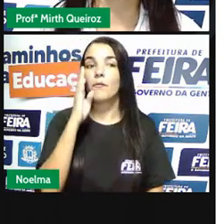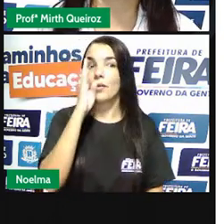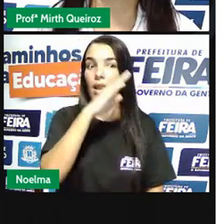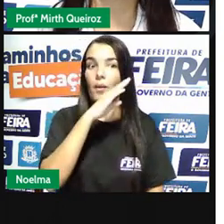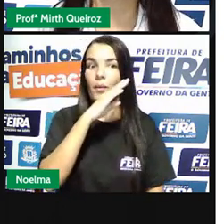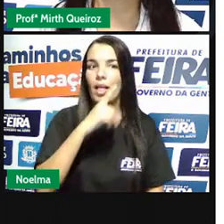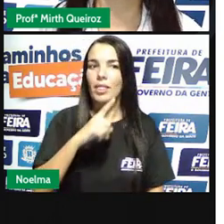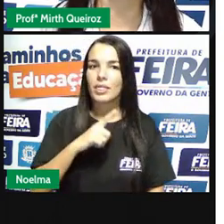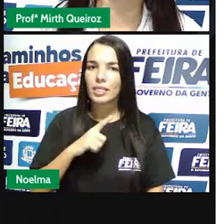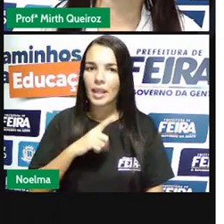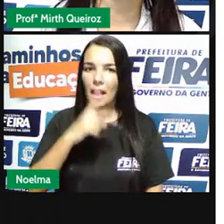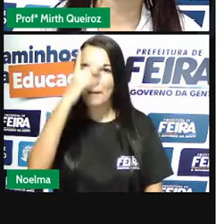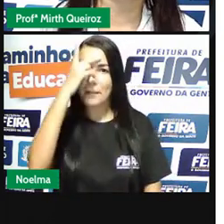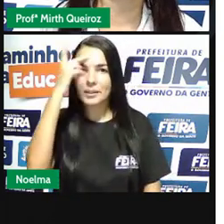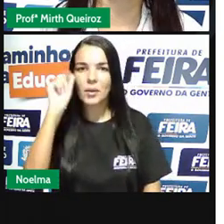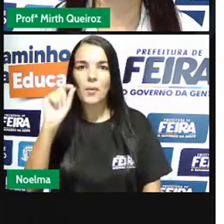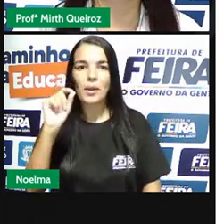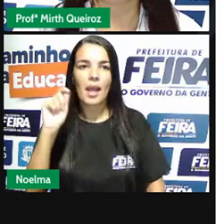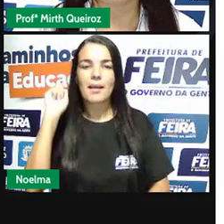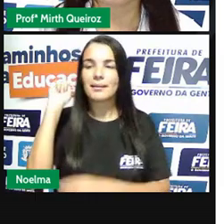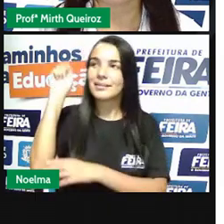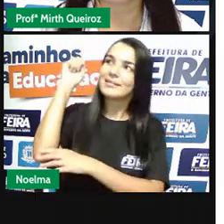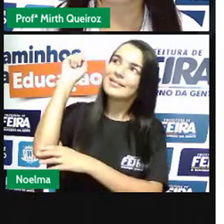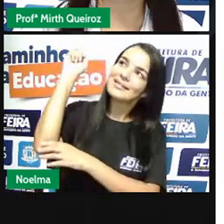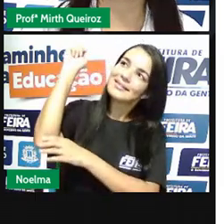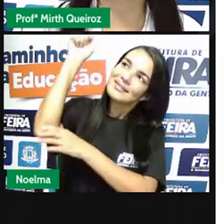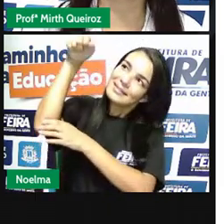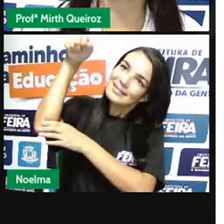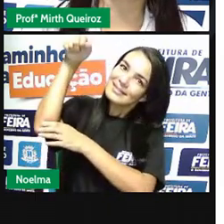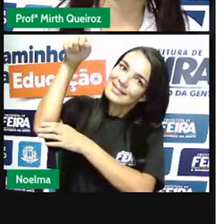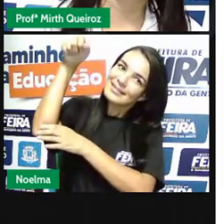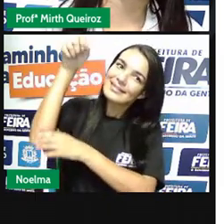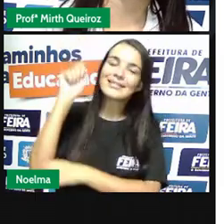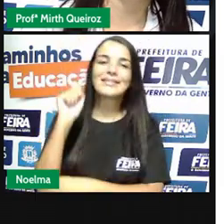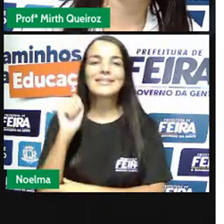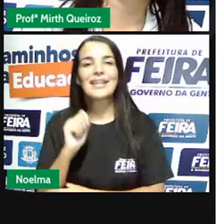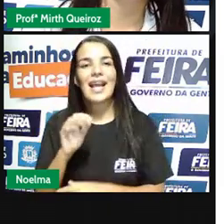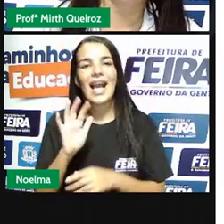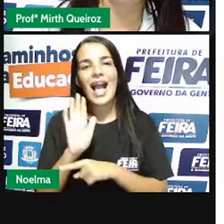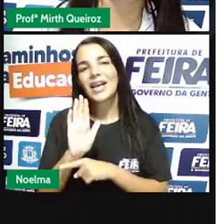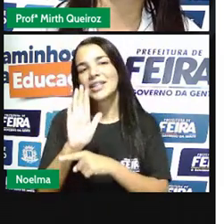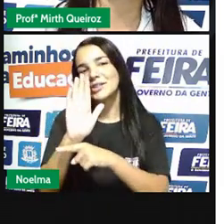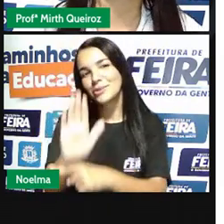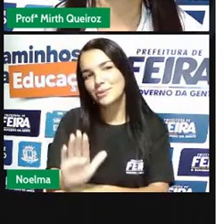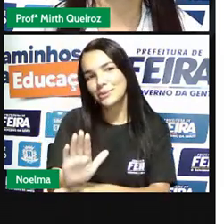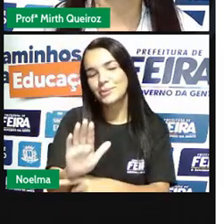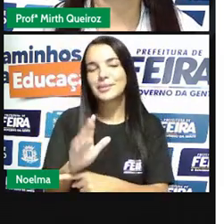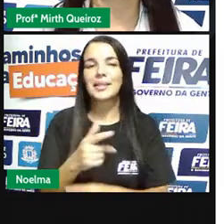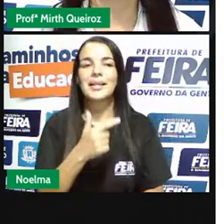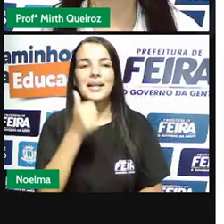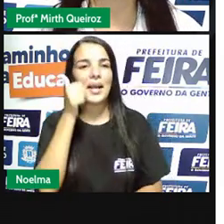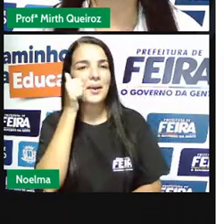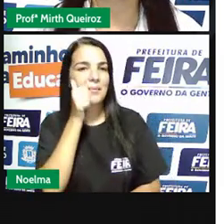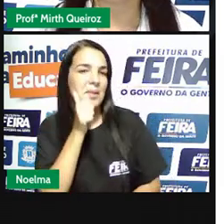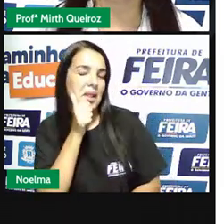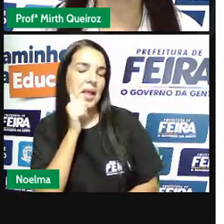tem O doador que em geral é a fada madrinha né alguém que ajuda aquele personagem